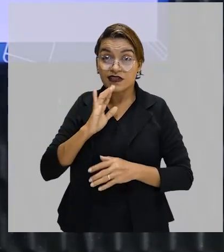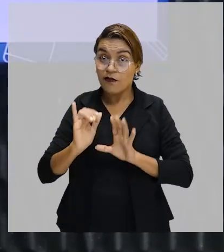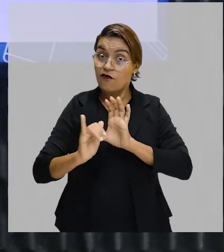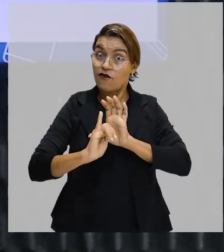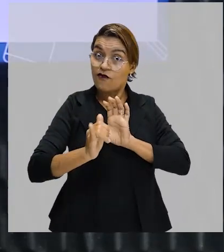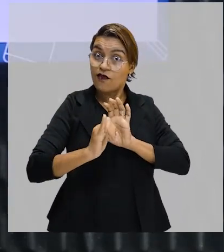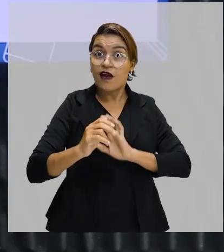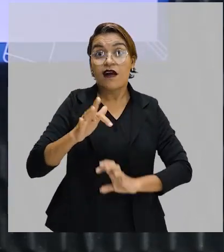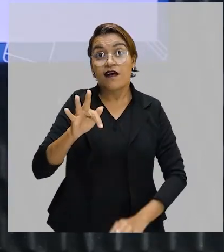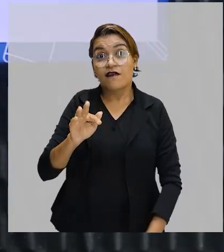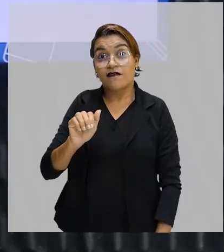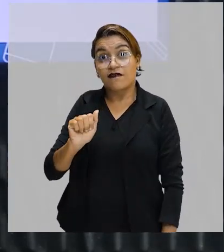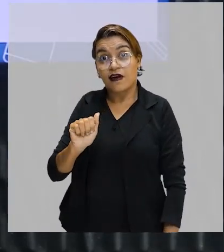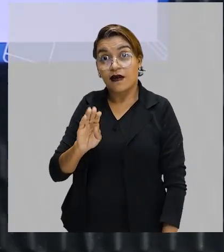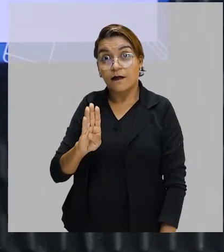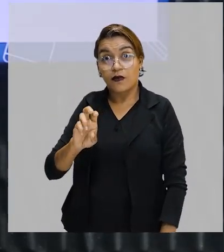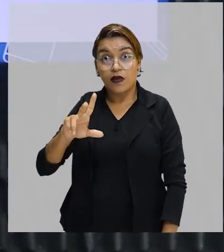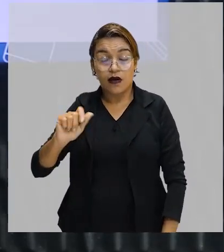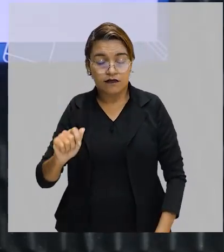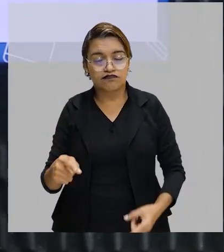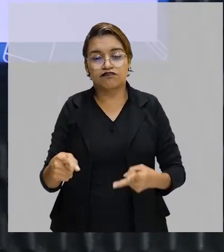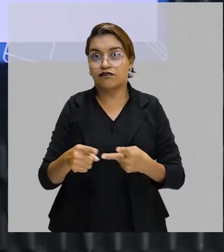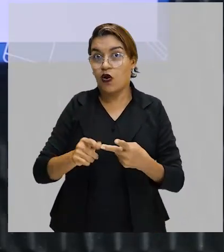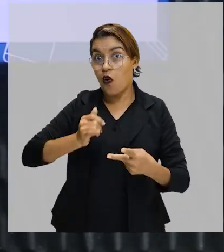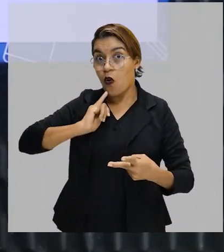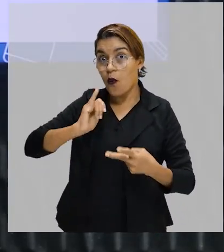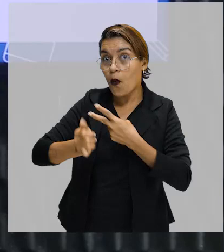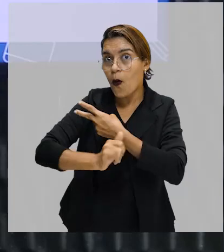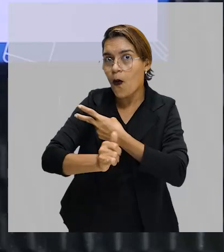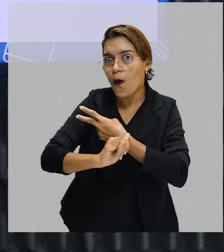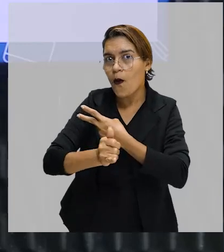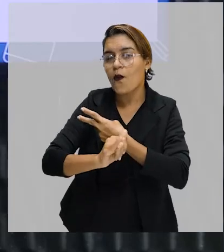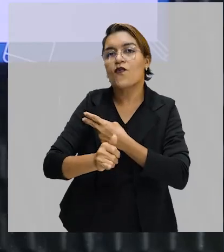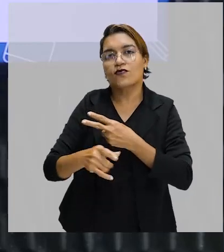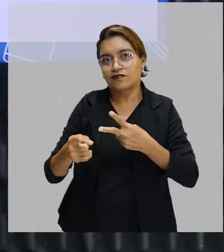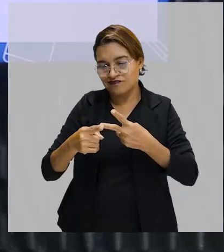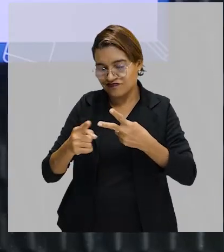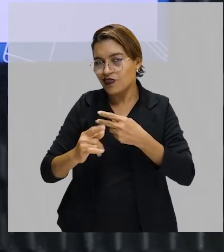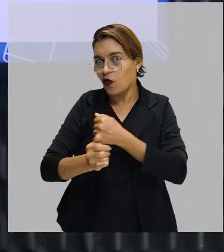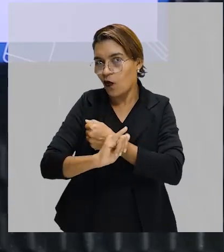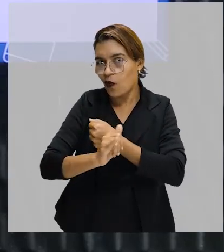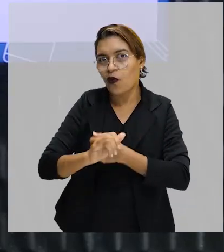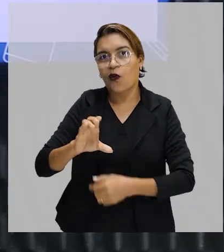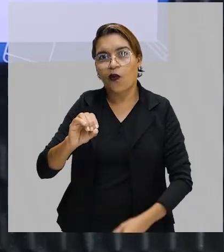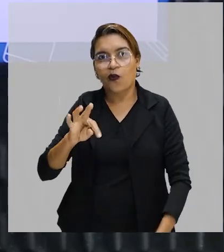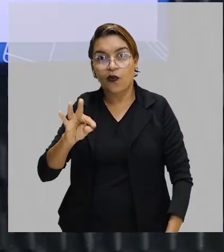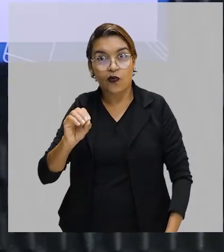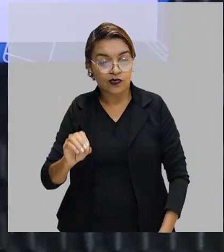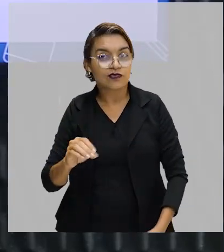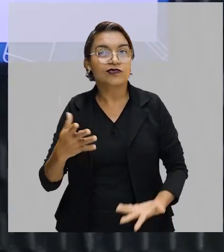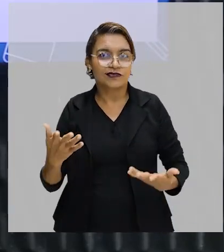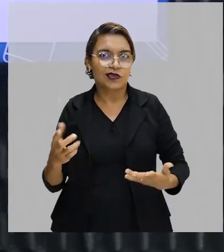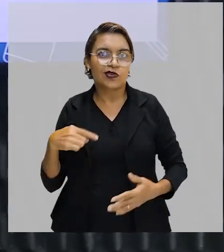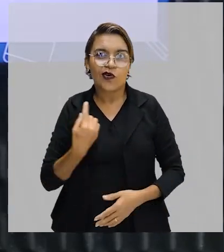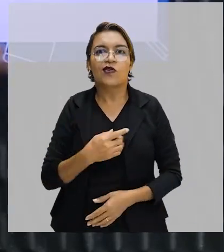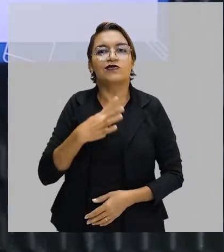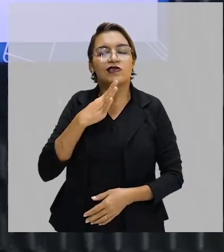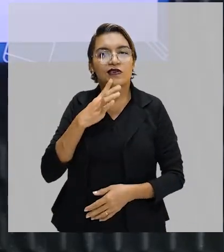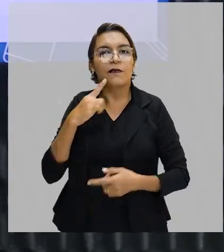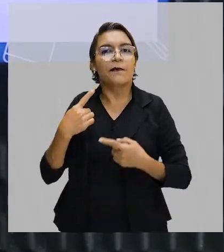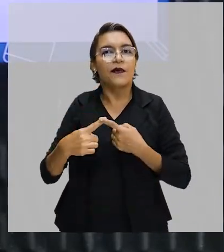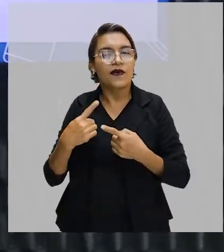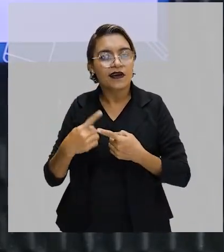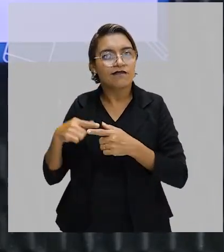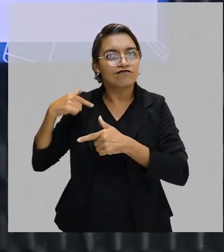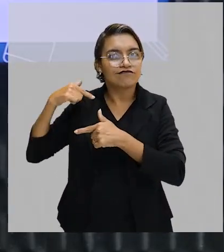por isso que a gente conhece os contos por isso que a gente conhece as histórias de mil e uma noites porque elas eram contadas perpetuadas de